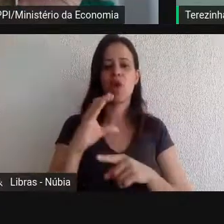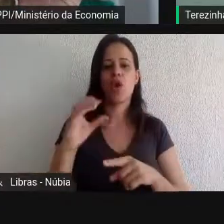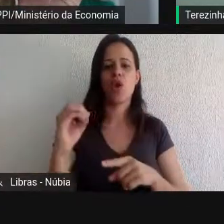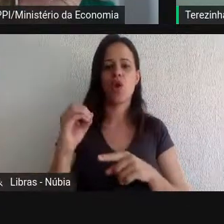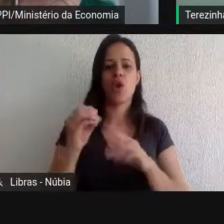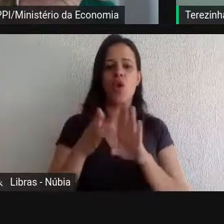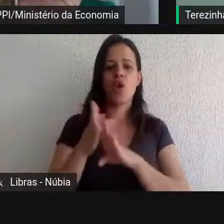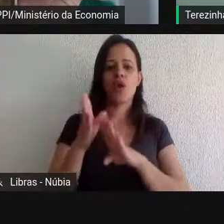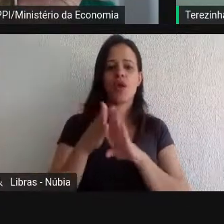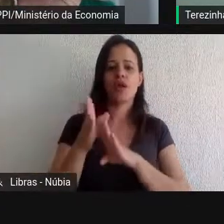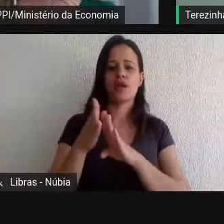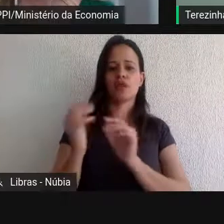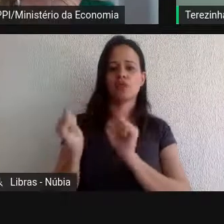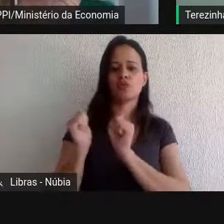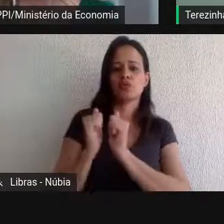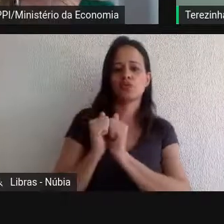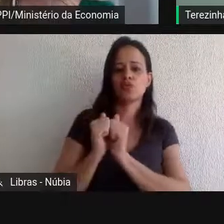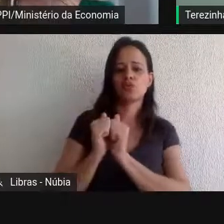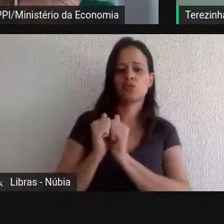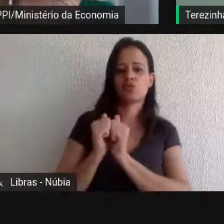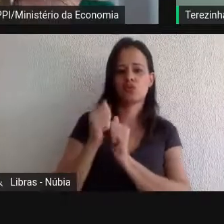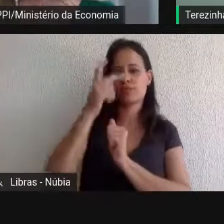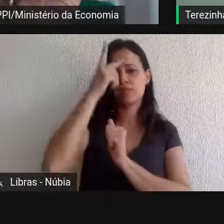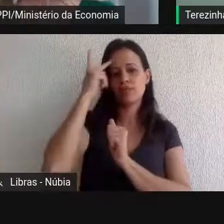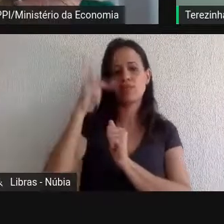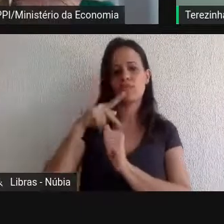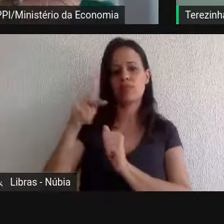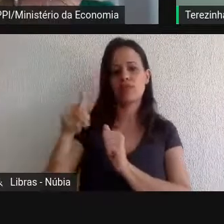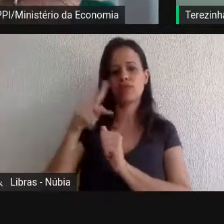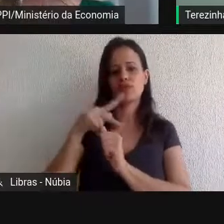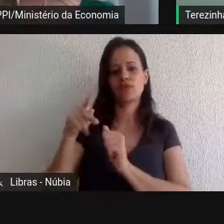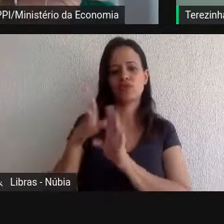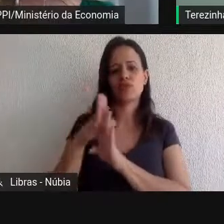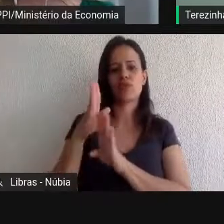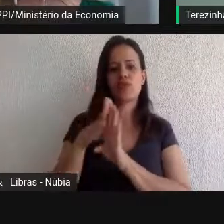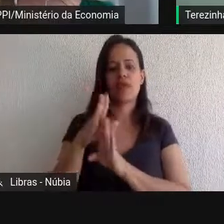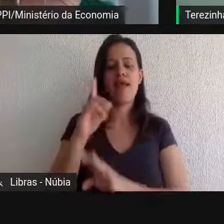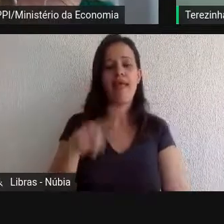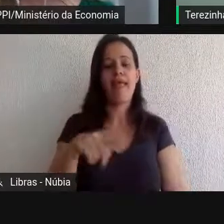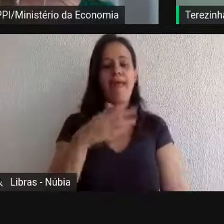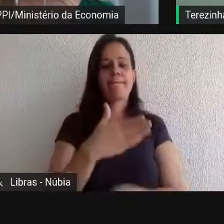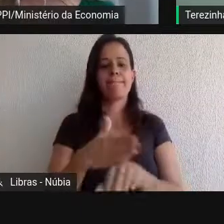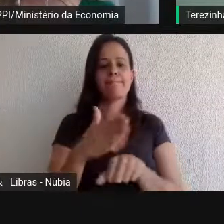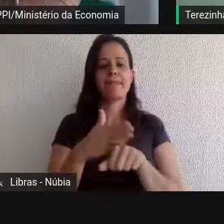os seus orientadores. Essa é uma prática já bastante